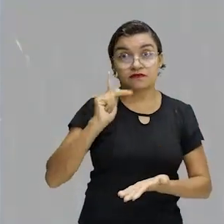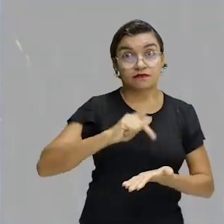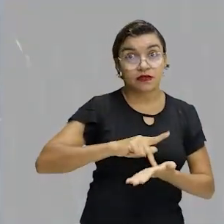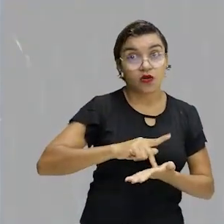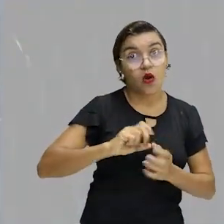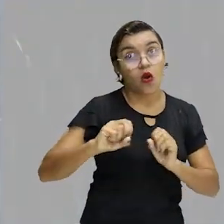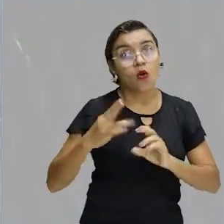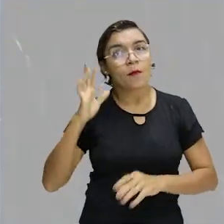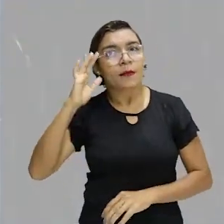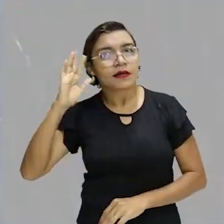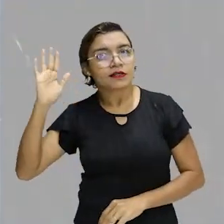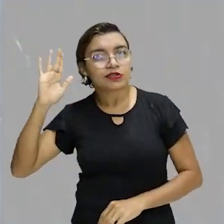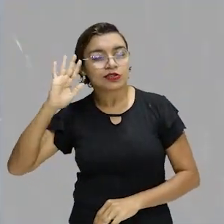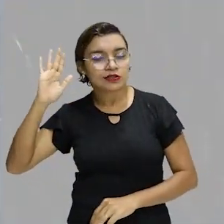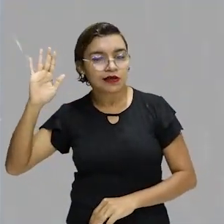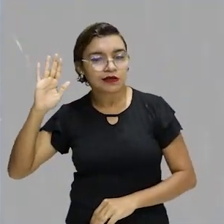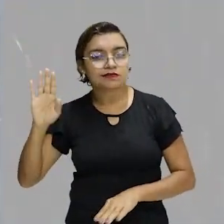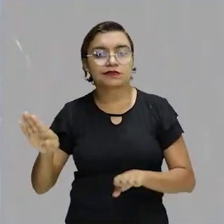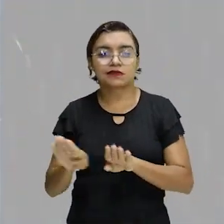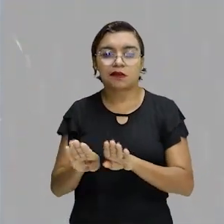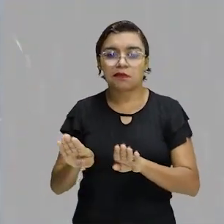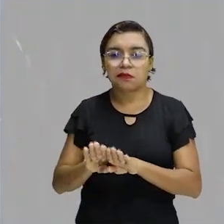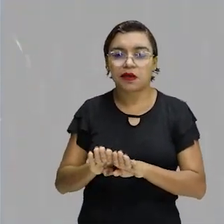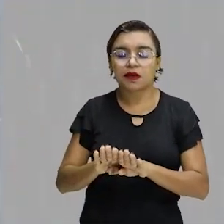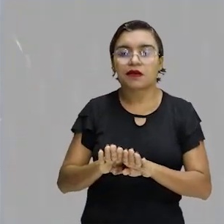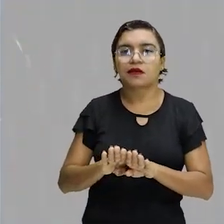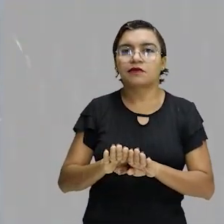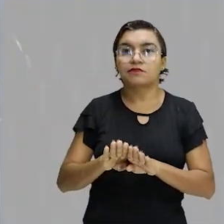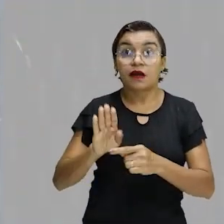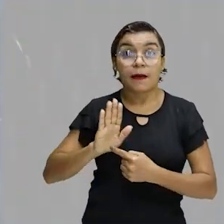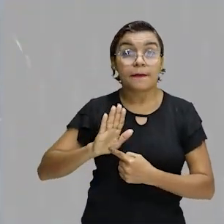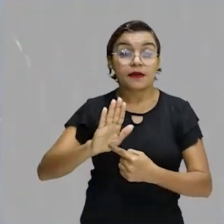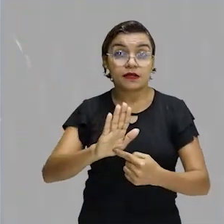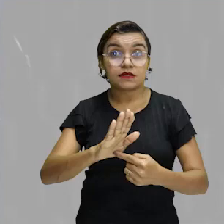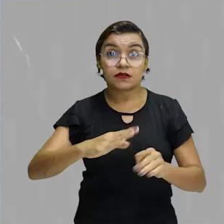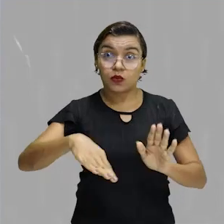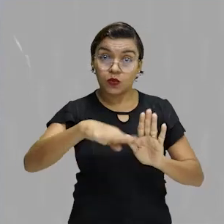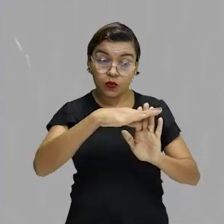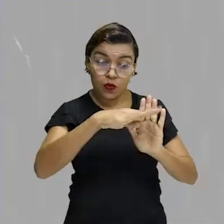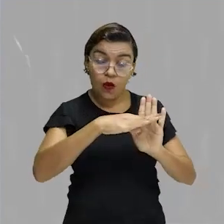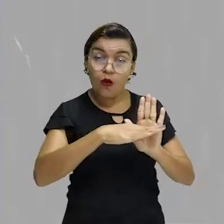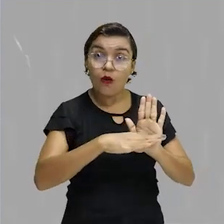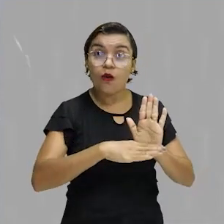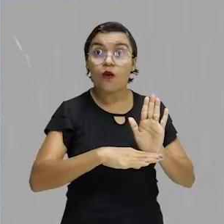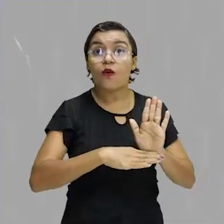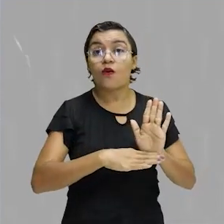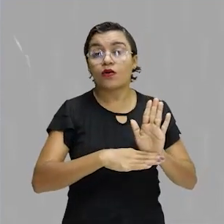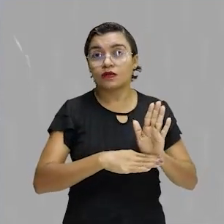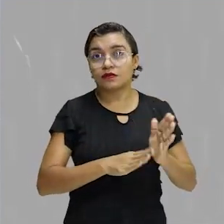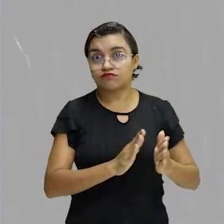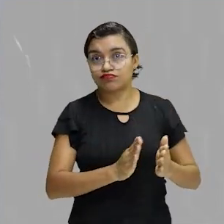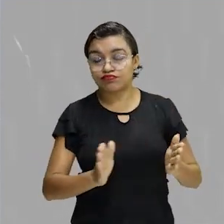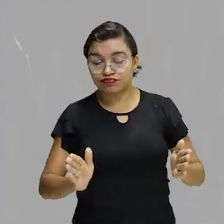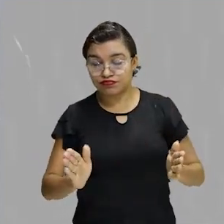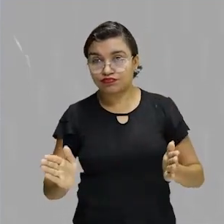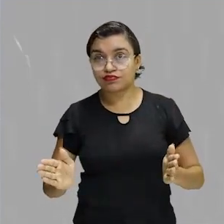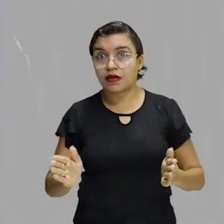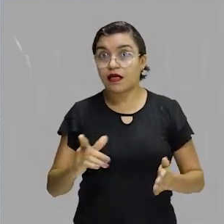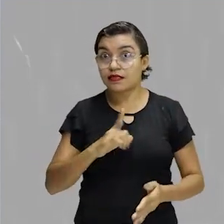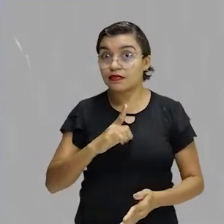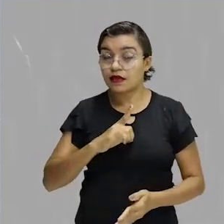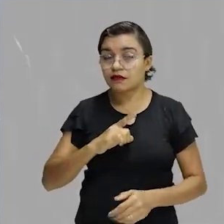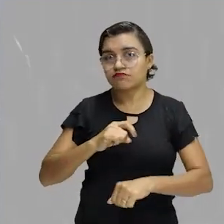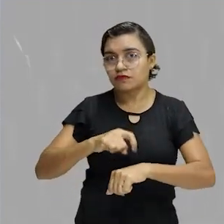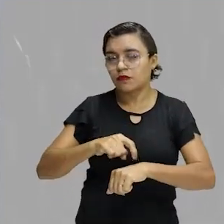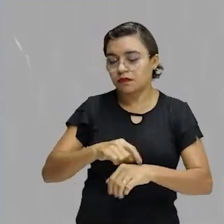ser imaginários e eles são montados ou apresentados em ordem cronológica, do começo para o final,